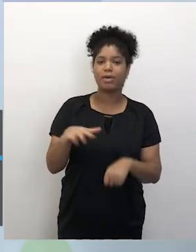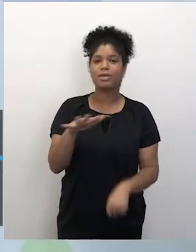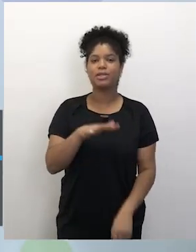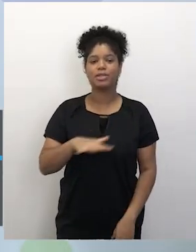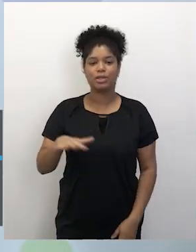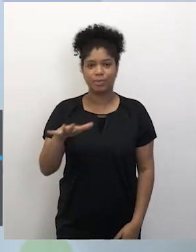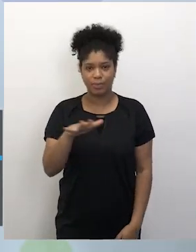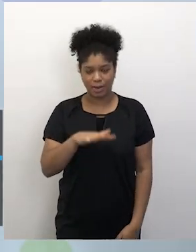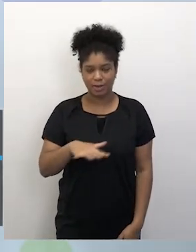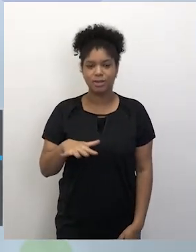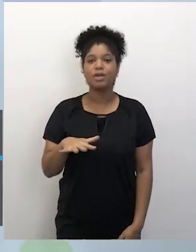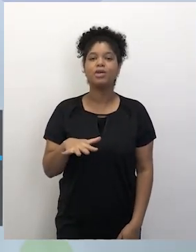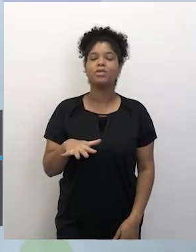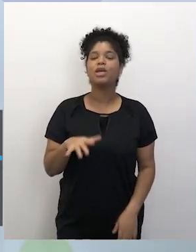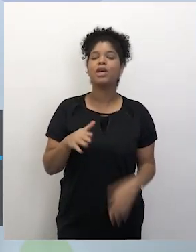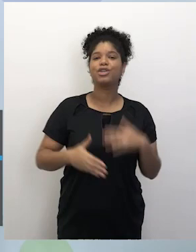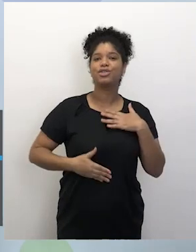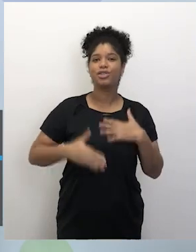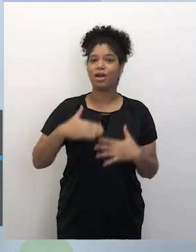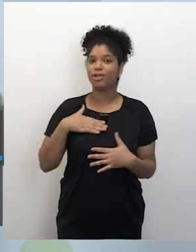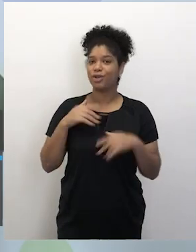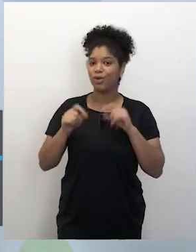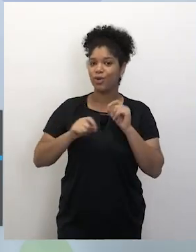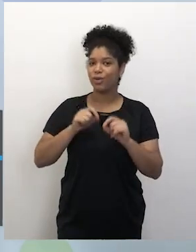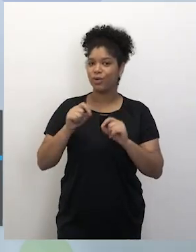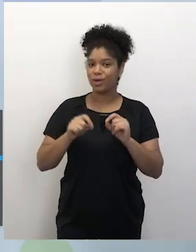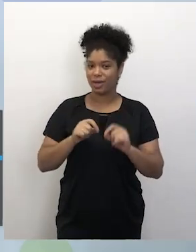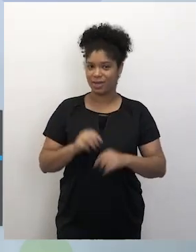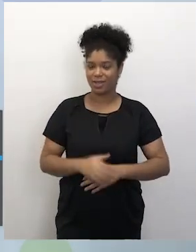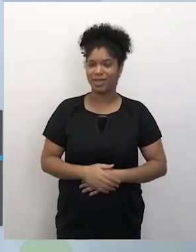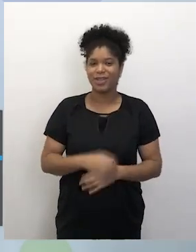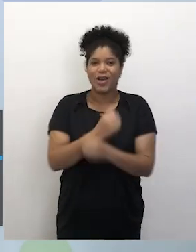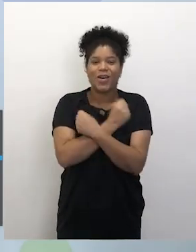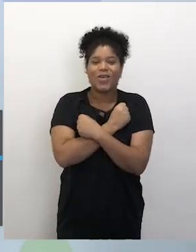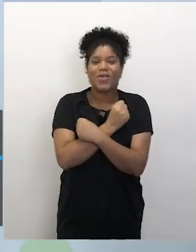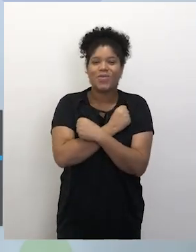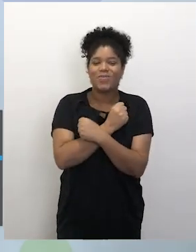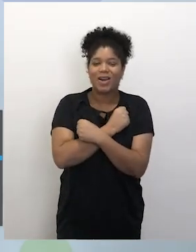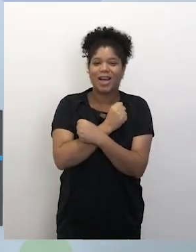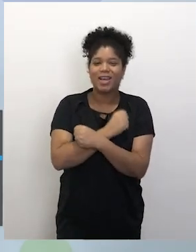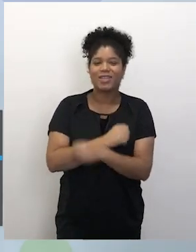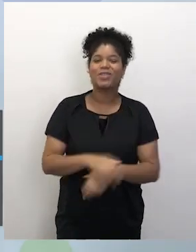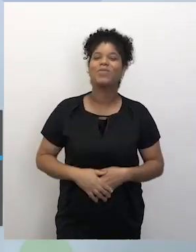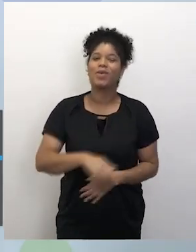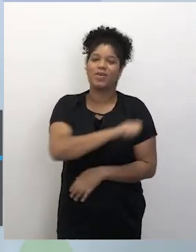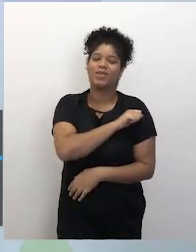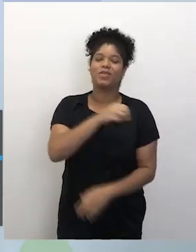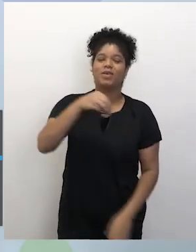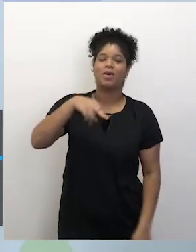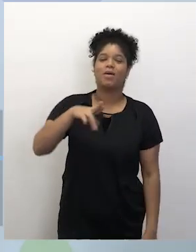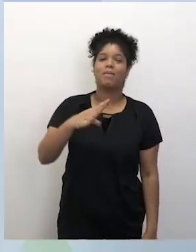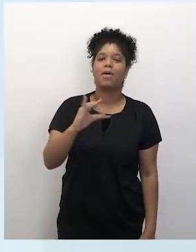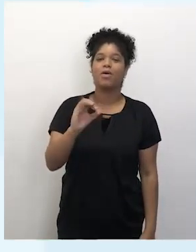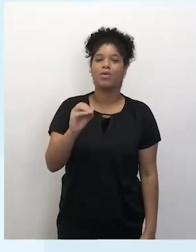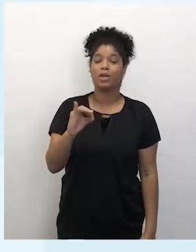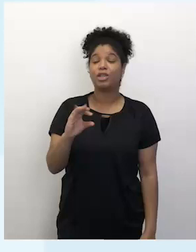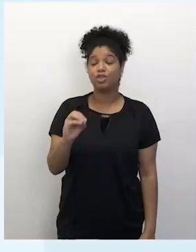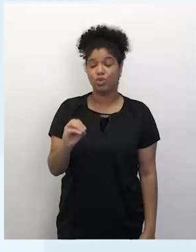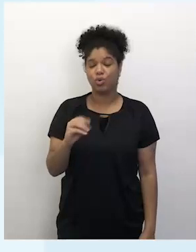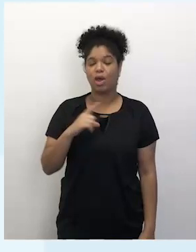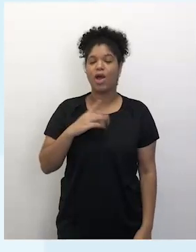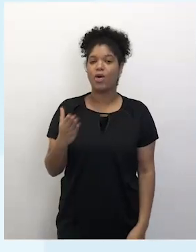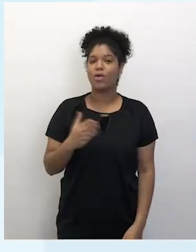o que falávamos sobre gestos? Eu acho que sim, então um abraço aí pro Maurício. Vamos comigo no slide